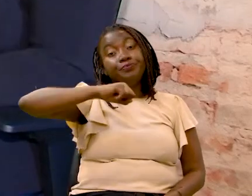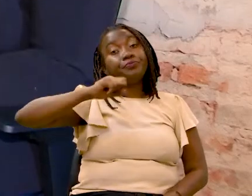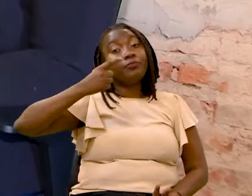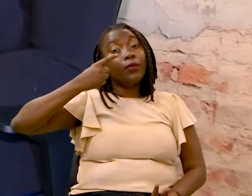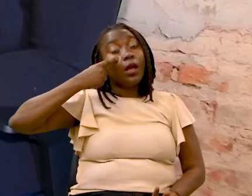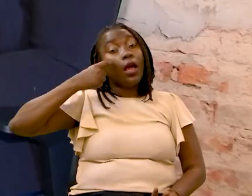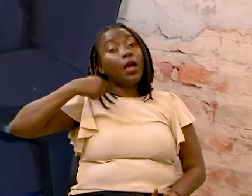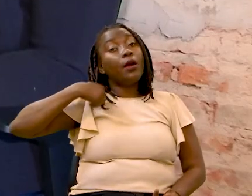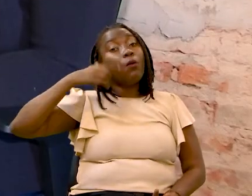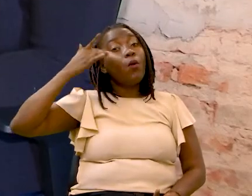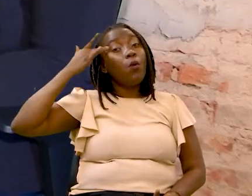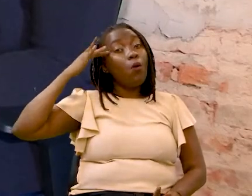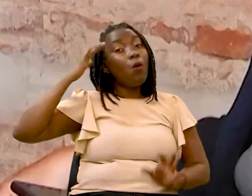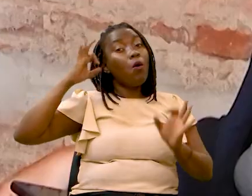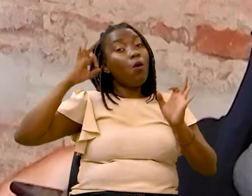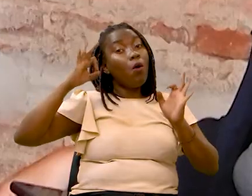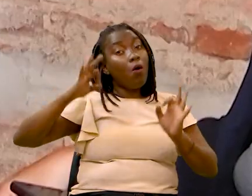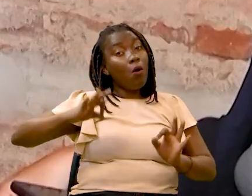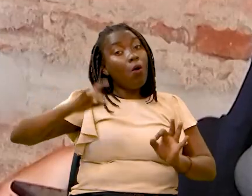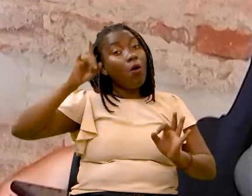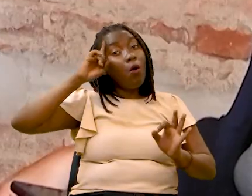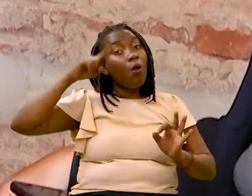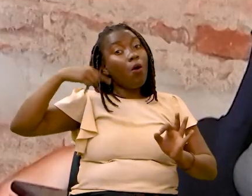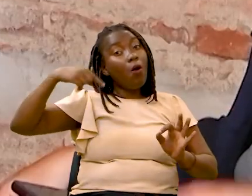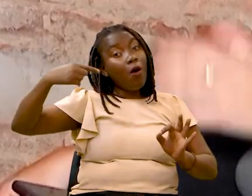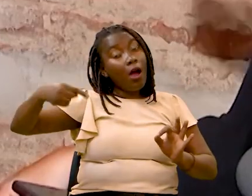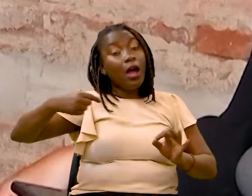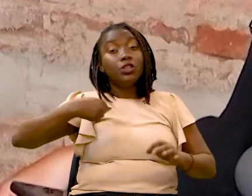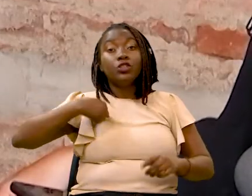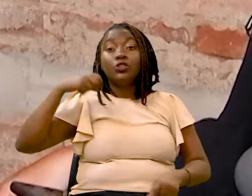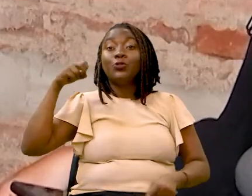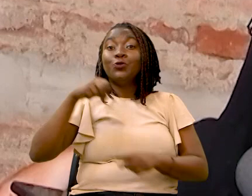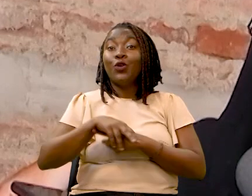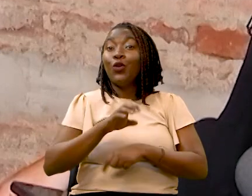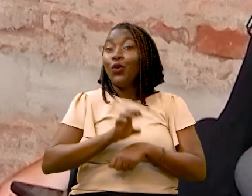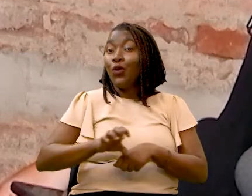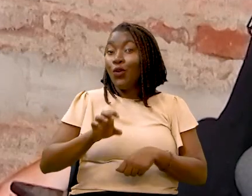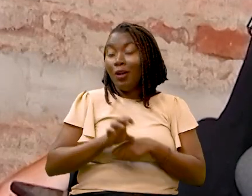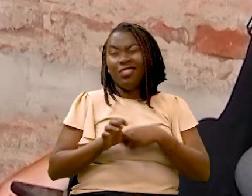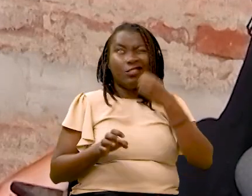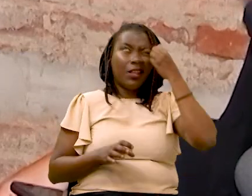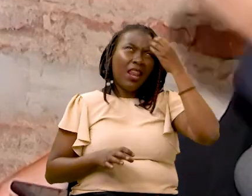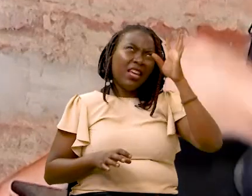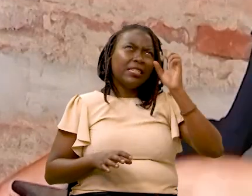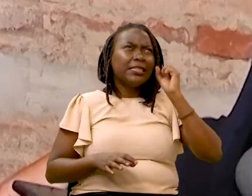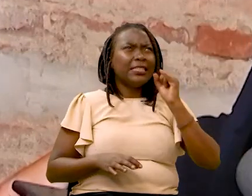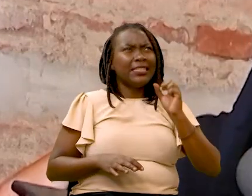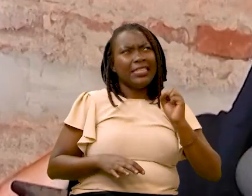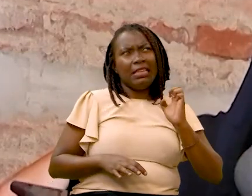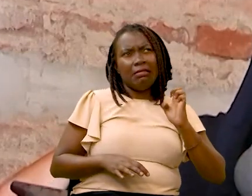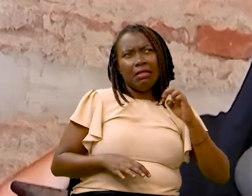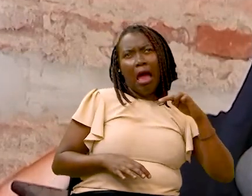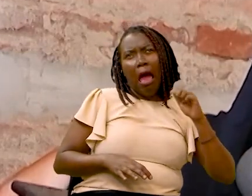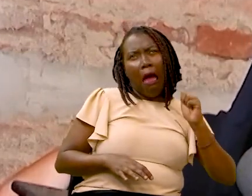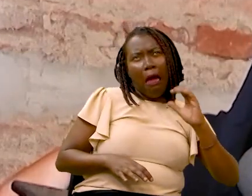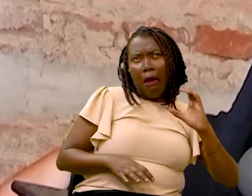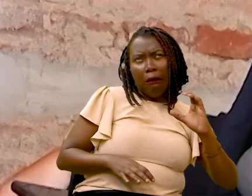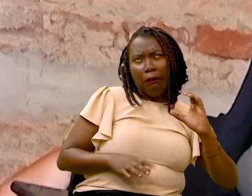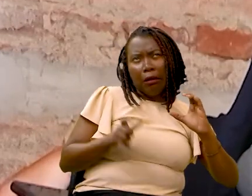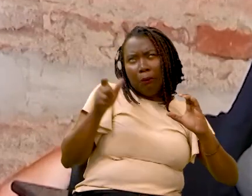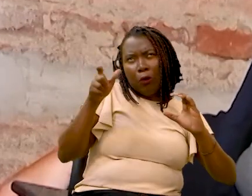ensinou? Olha, eu acho que com certeza o dia a dia, eu cheguei a fazer um curso, eu não vou me lembrar agora se